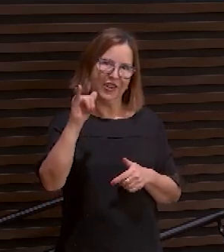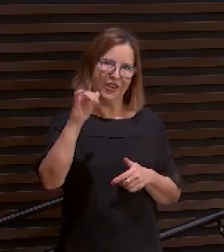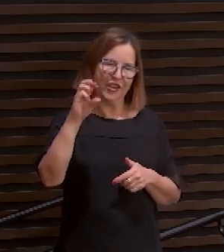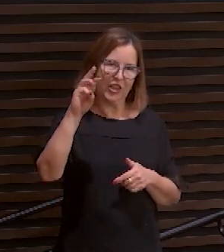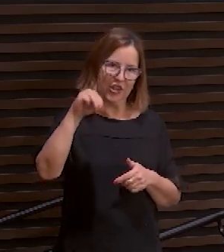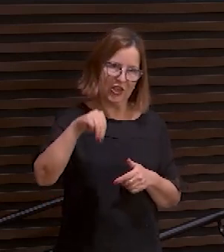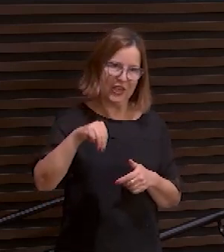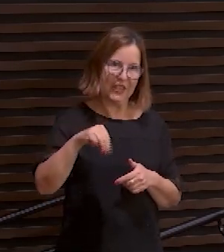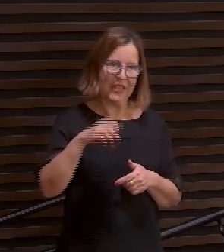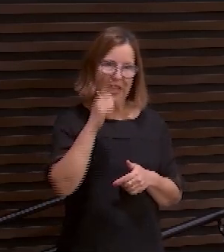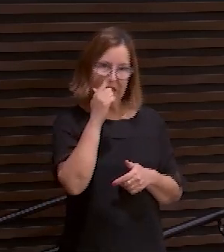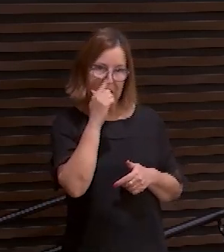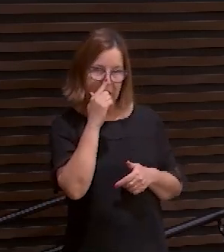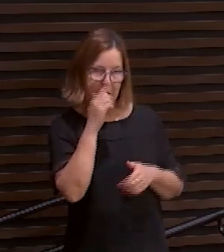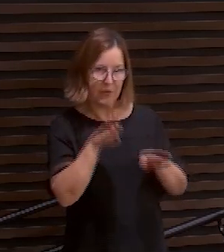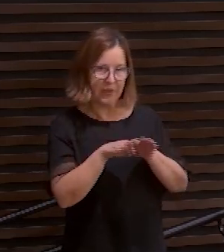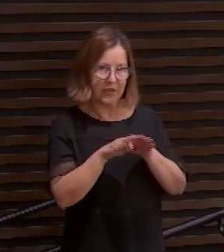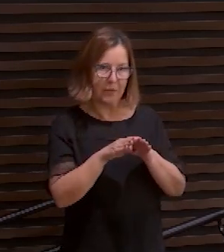e